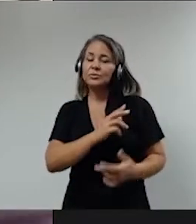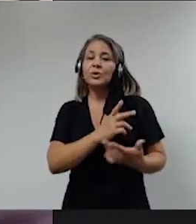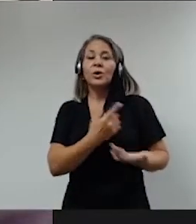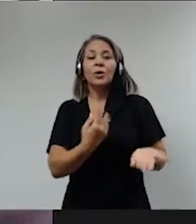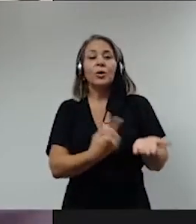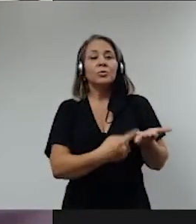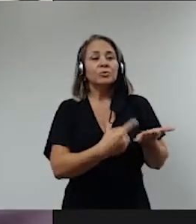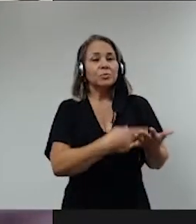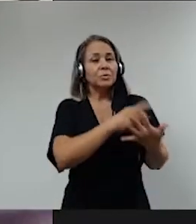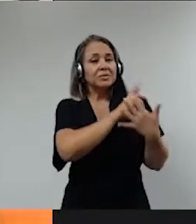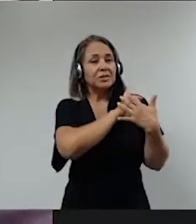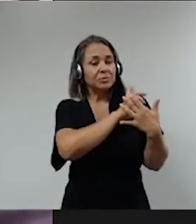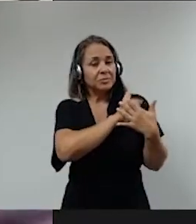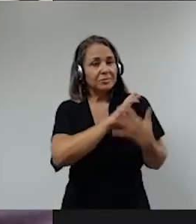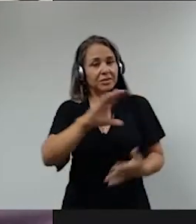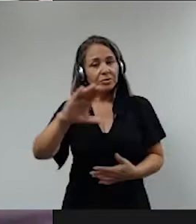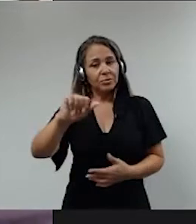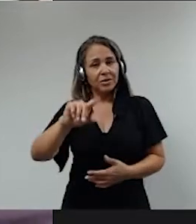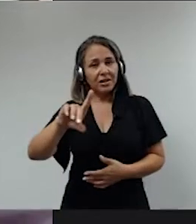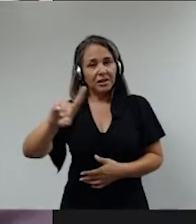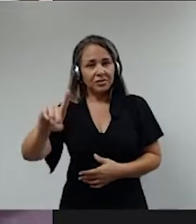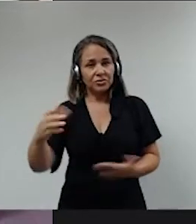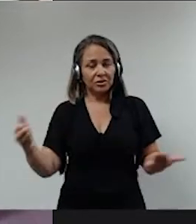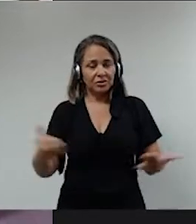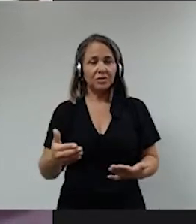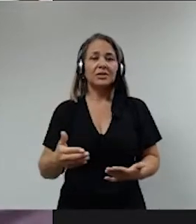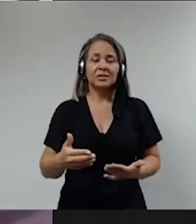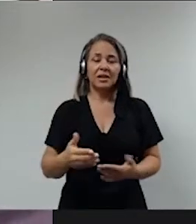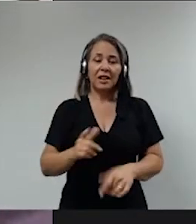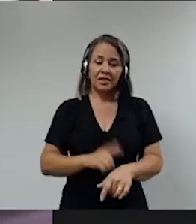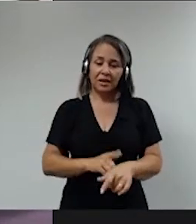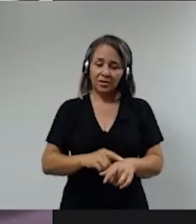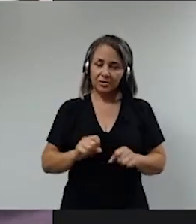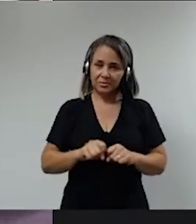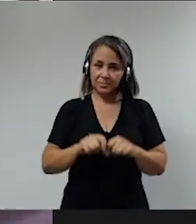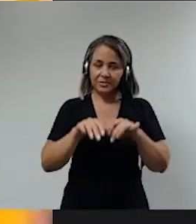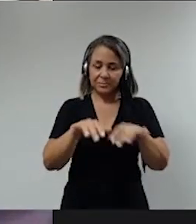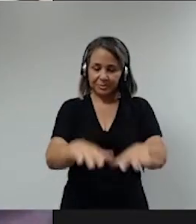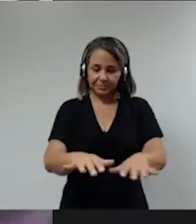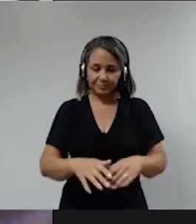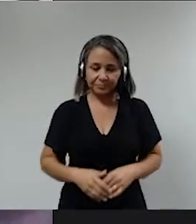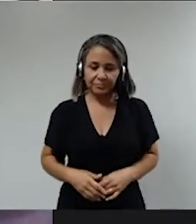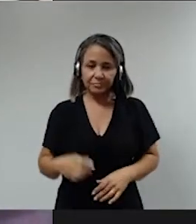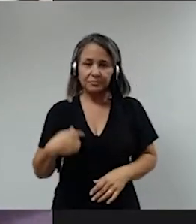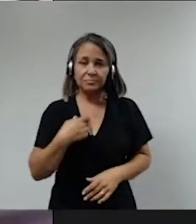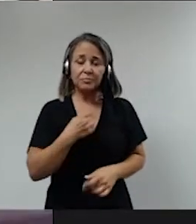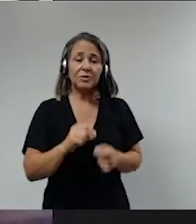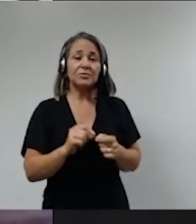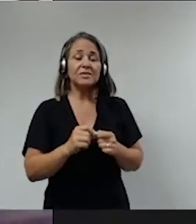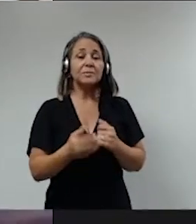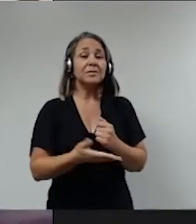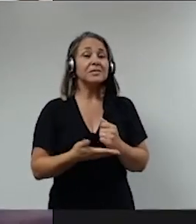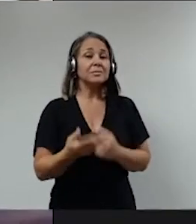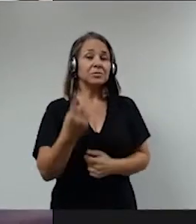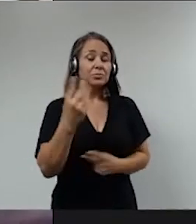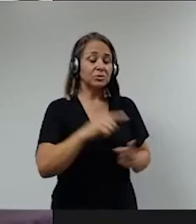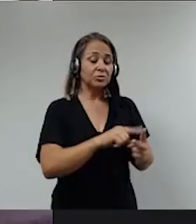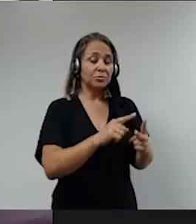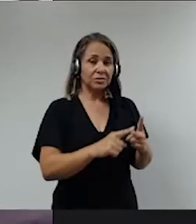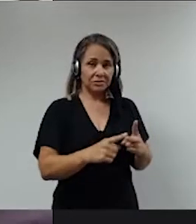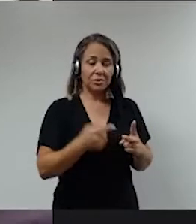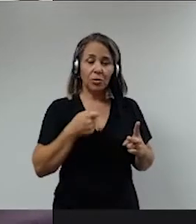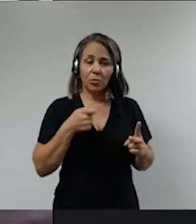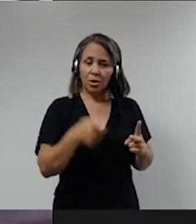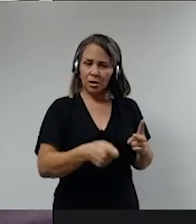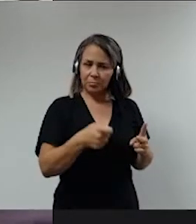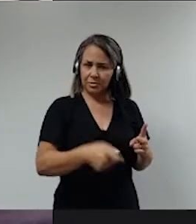tentar contextualizar a importância do CAD agora nesse momento da pandemia. Então, a gente faz basicamente 2 coisas, né? Reprimir e